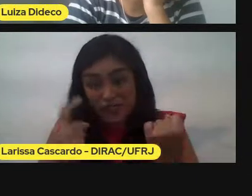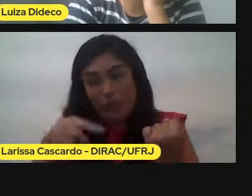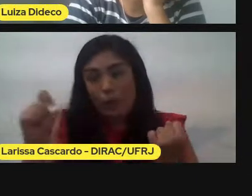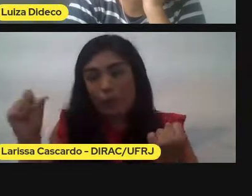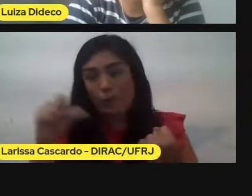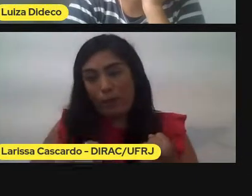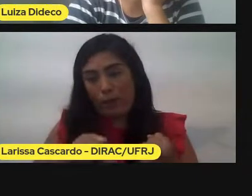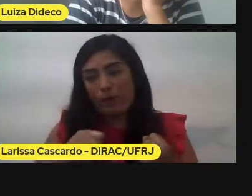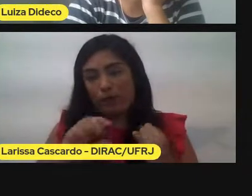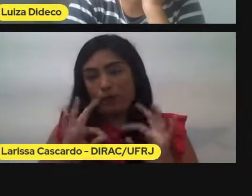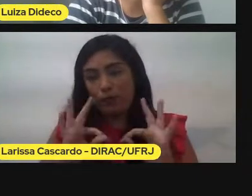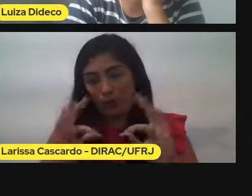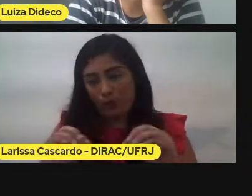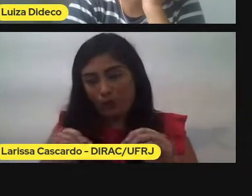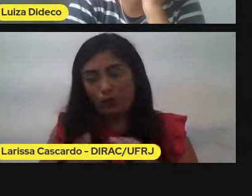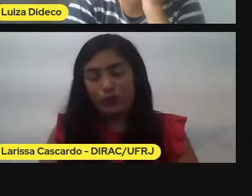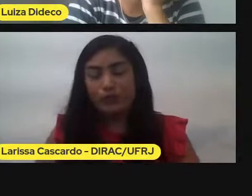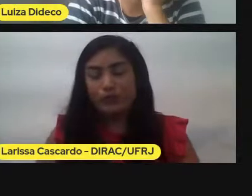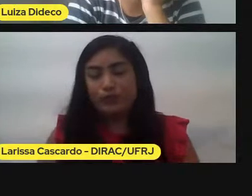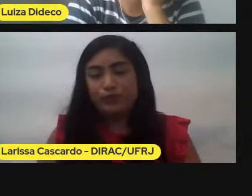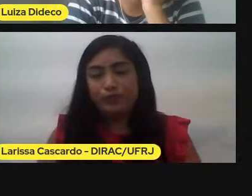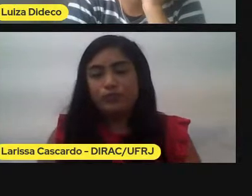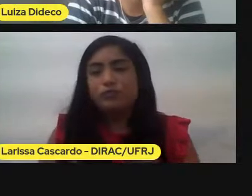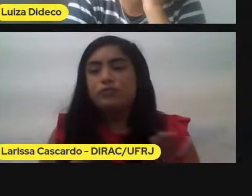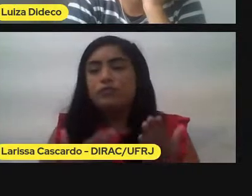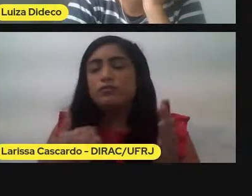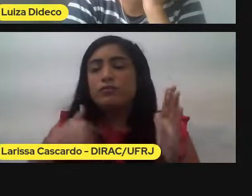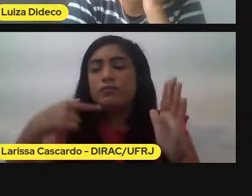E aí eu pergunto para vocês,